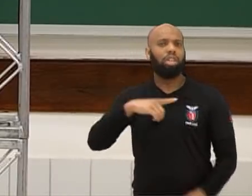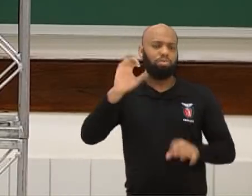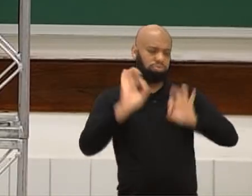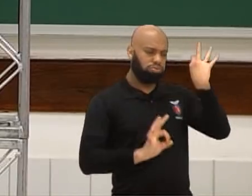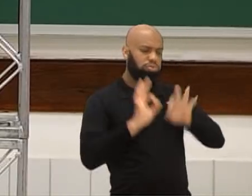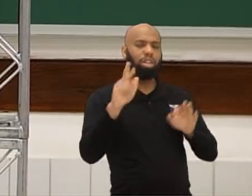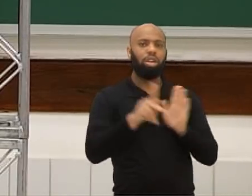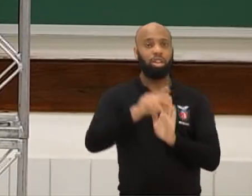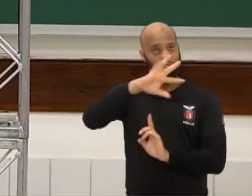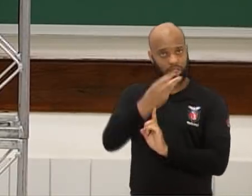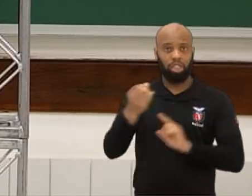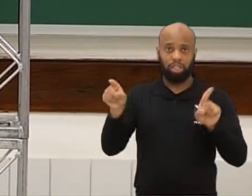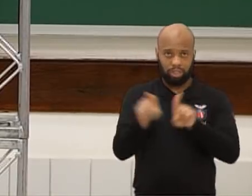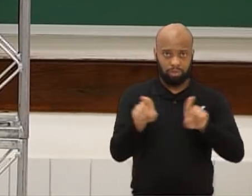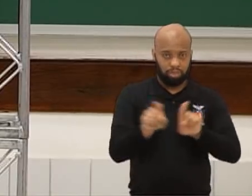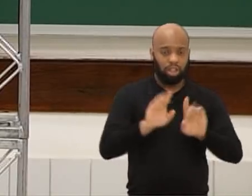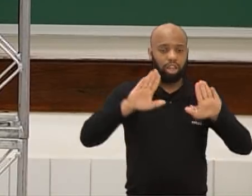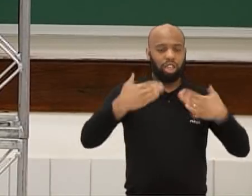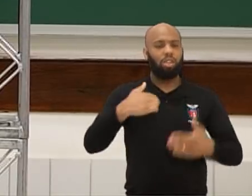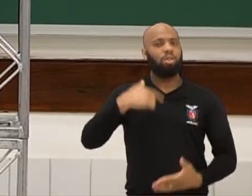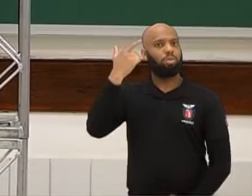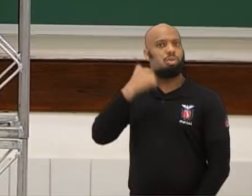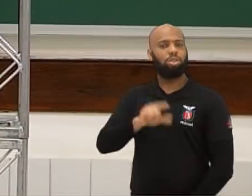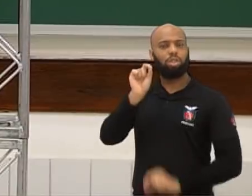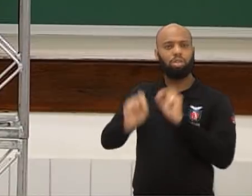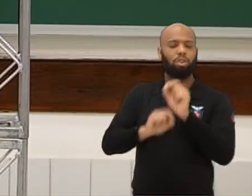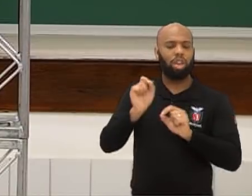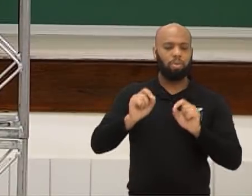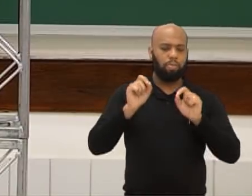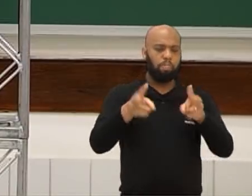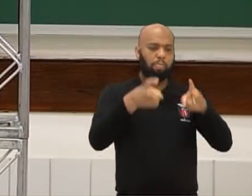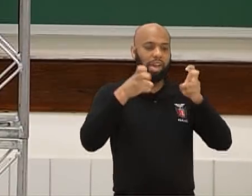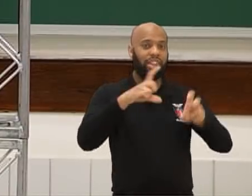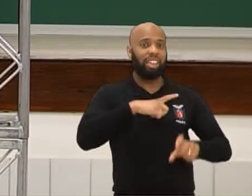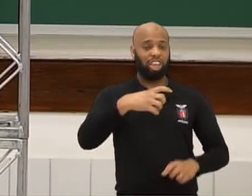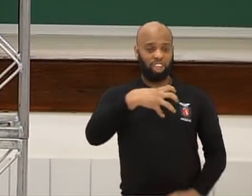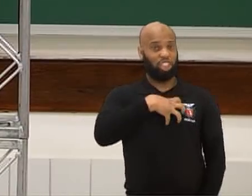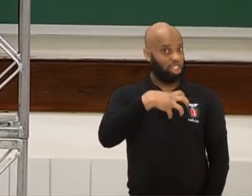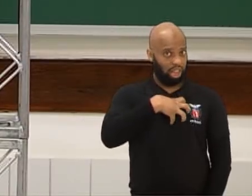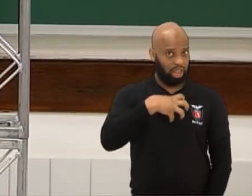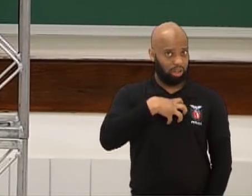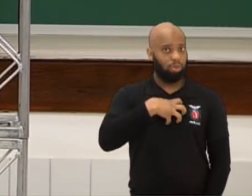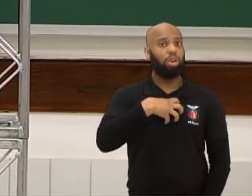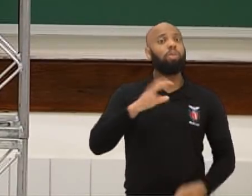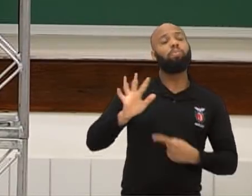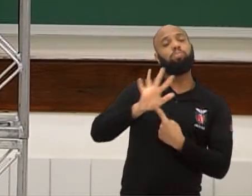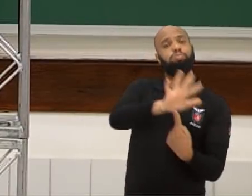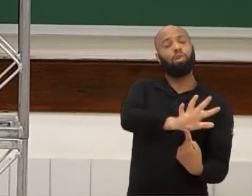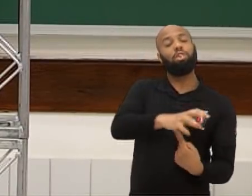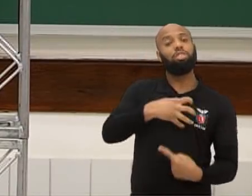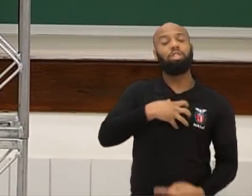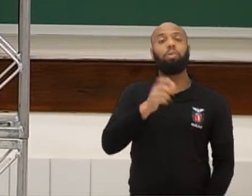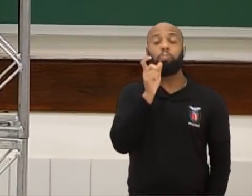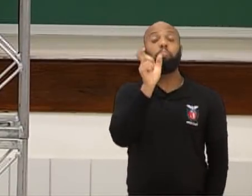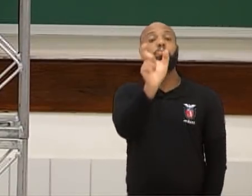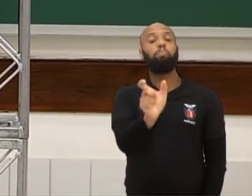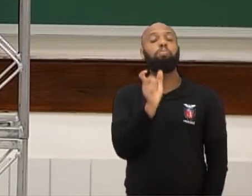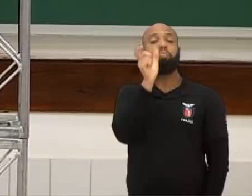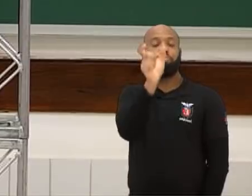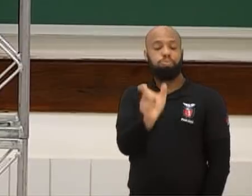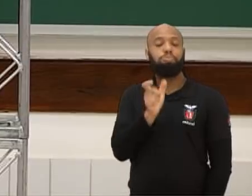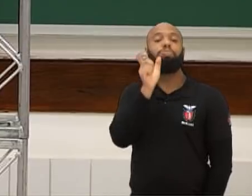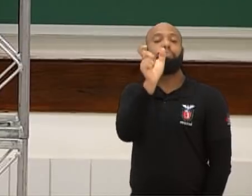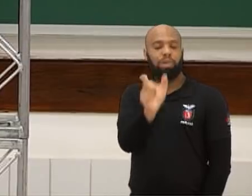organizados na obra de arte, eu considero que vai envolver tanto formas que se apresentam como palavras